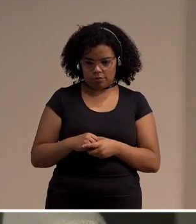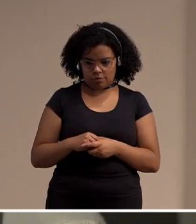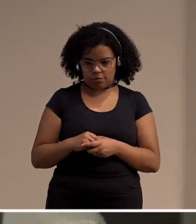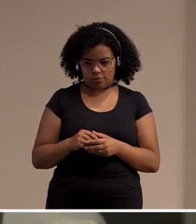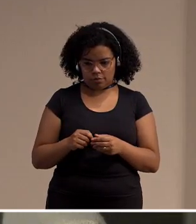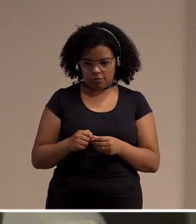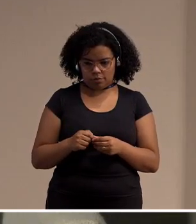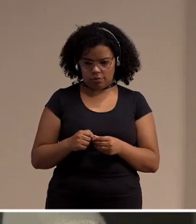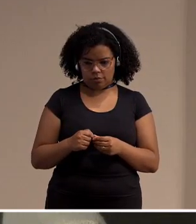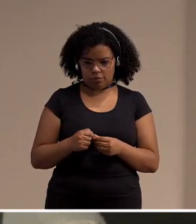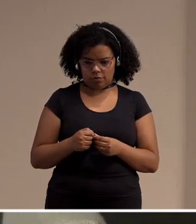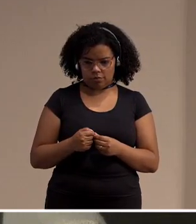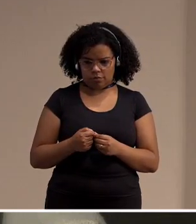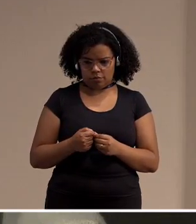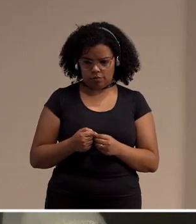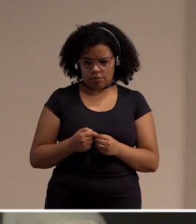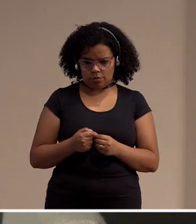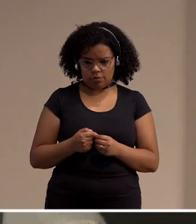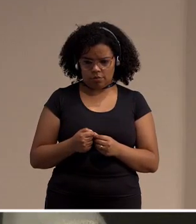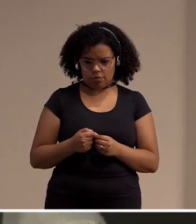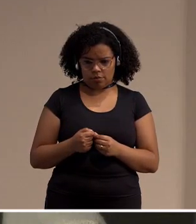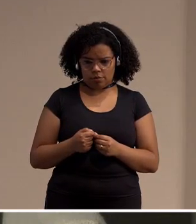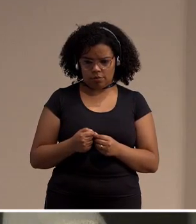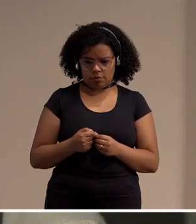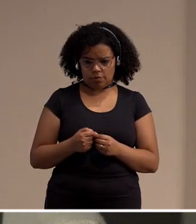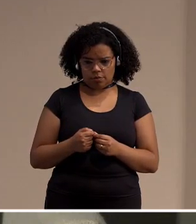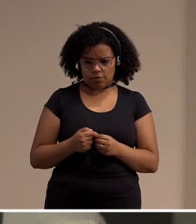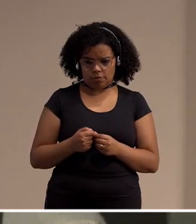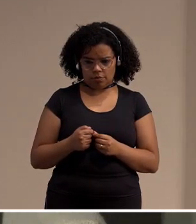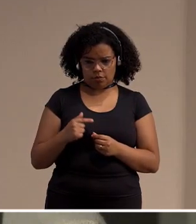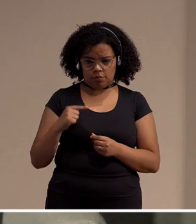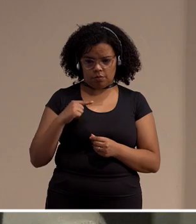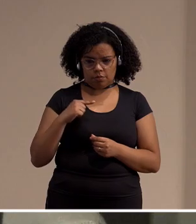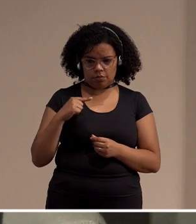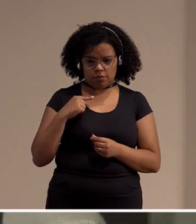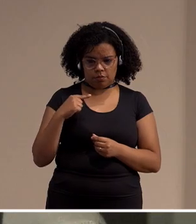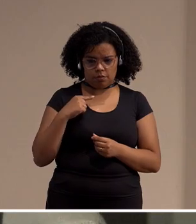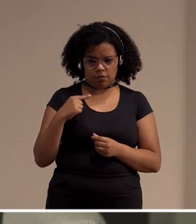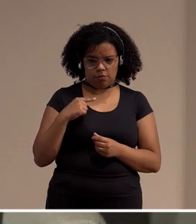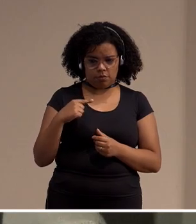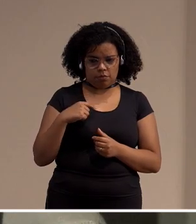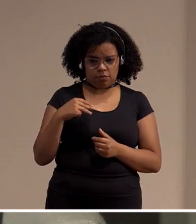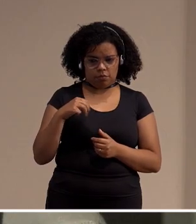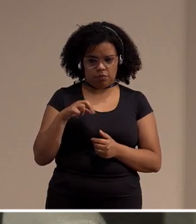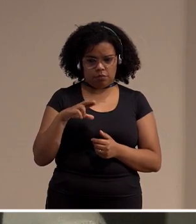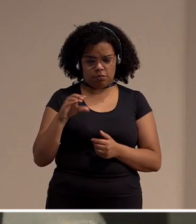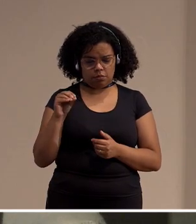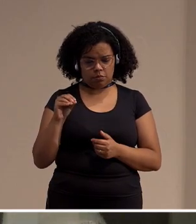pelos mestres da suspeita, né, por Freud, Marx, Nietzsche.